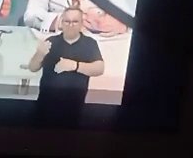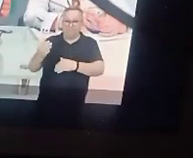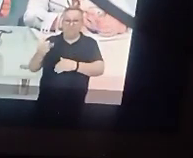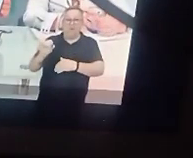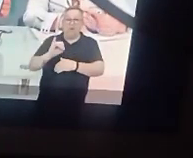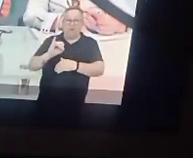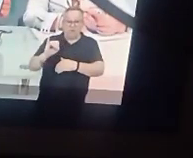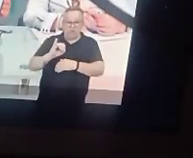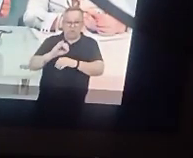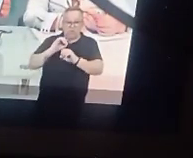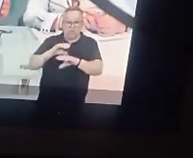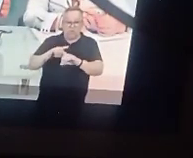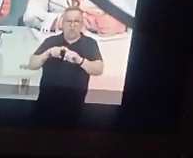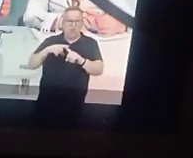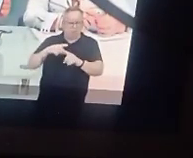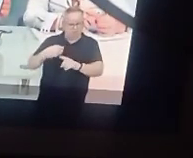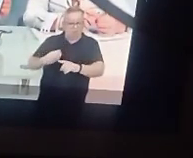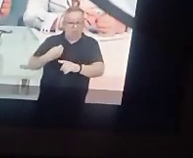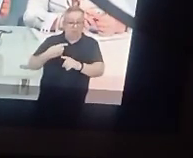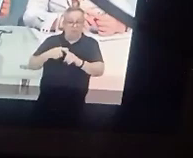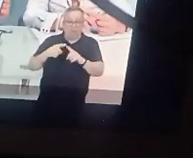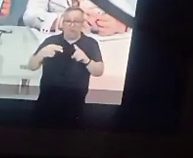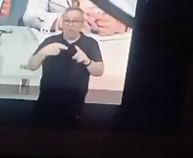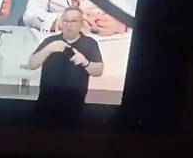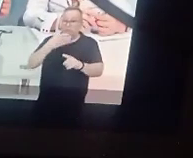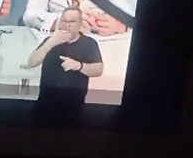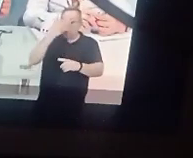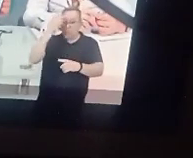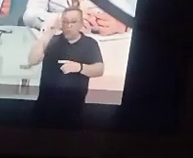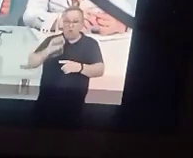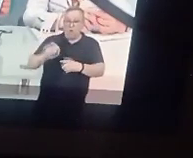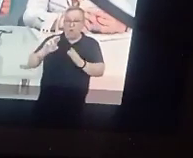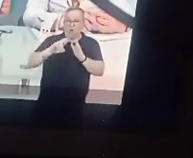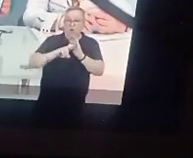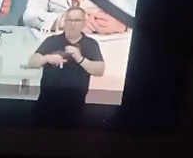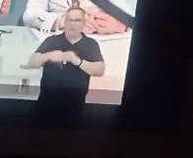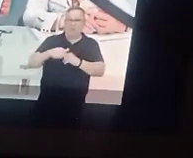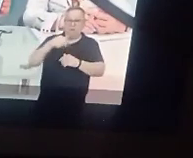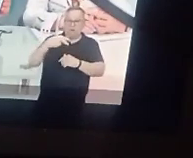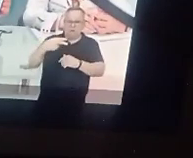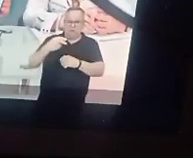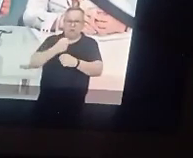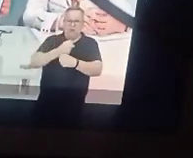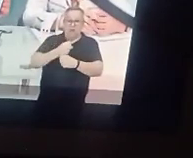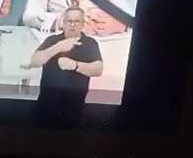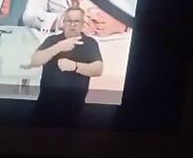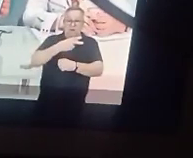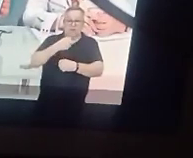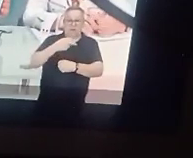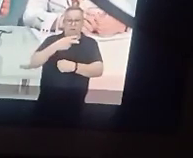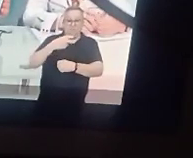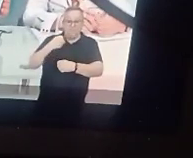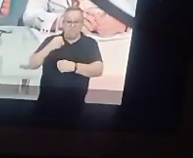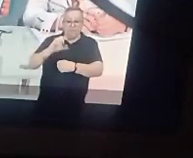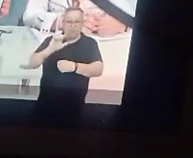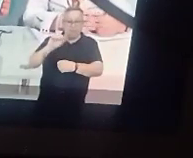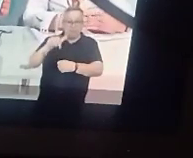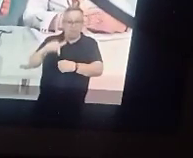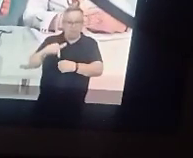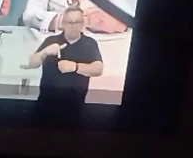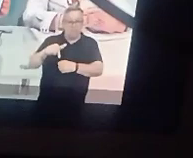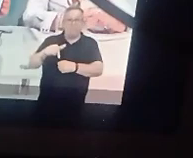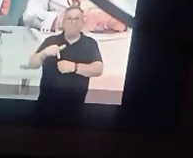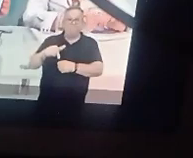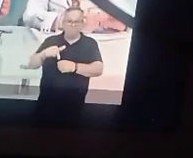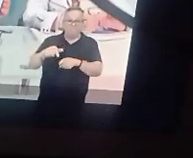de 16 está vigente, mas a gente não pode esquecer que a resolução 72 de 2020, ela é posterior,